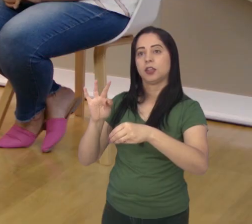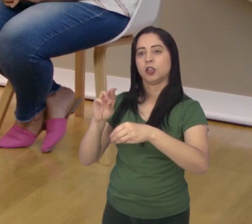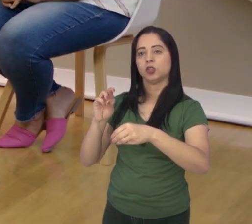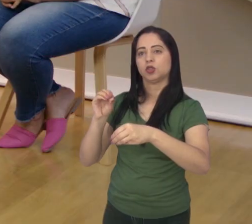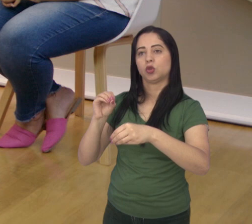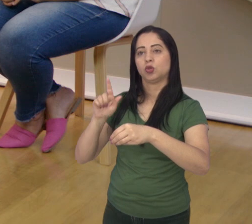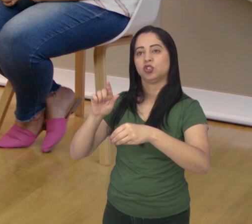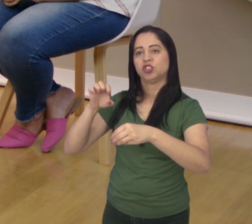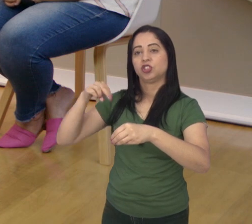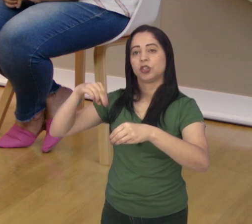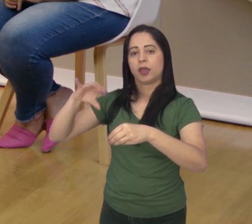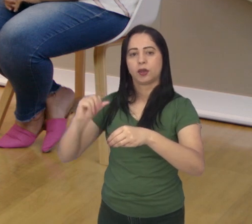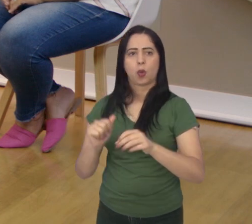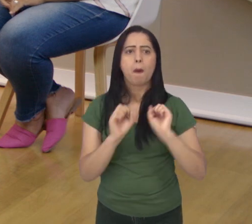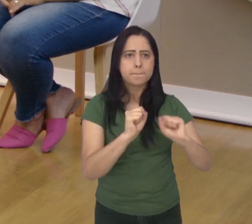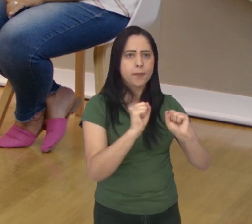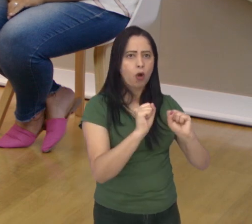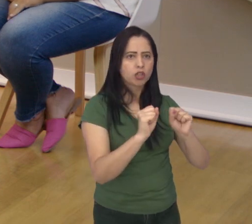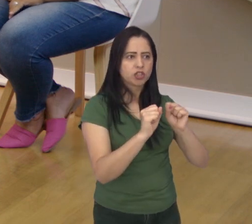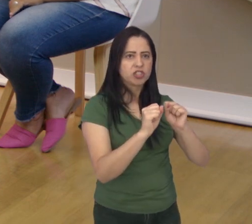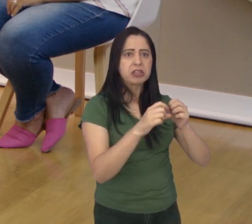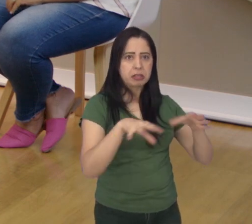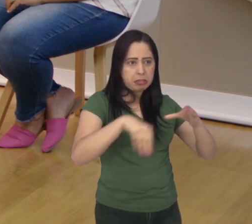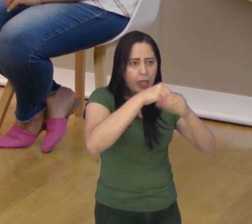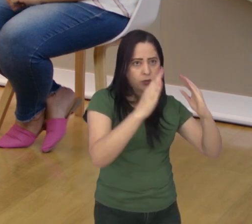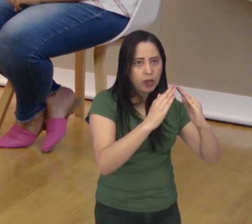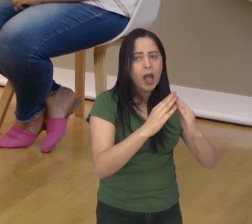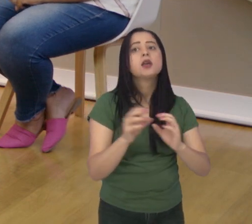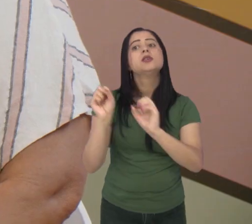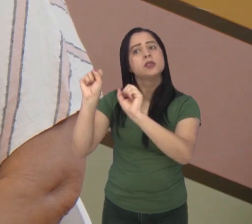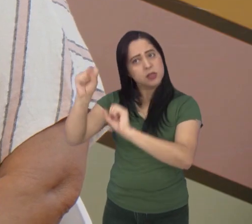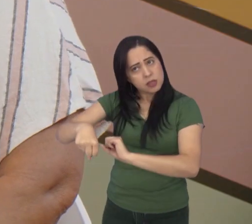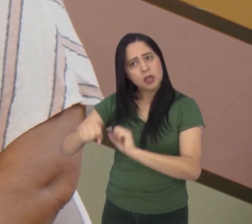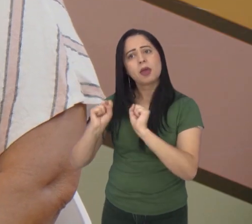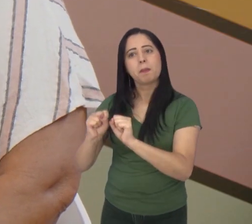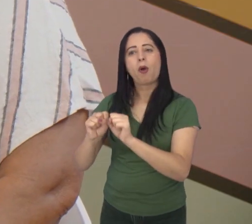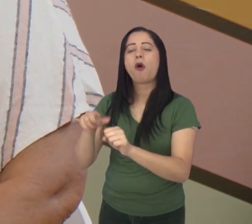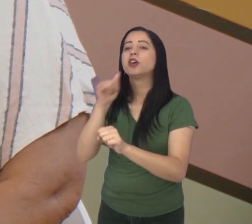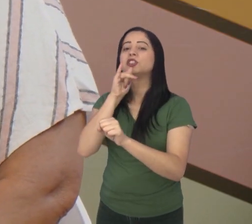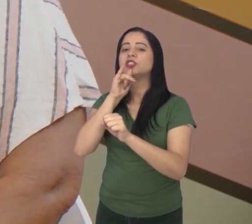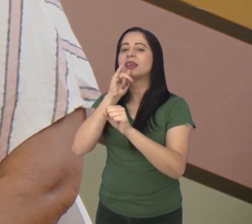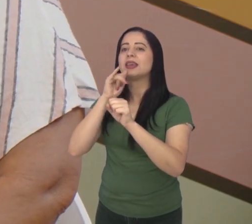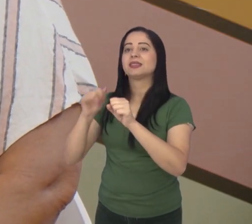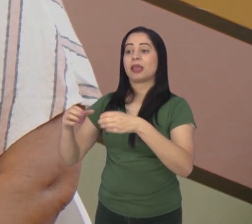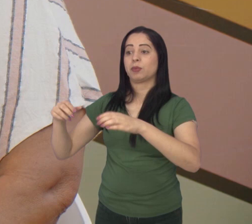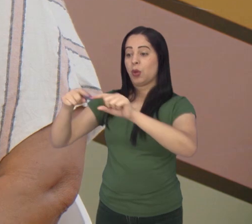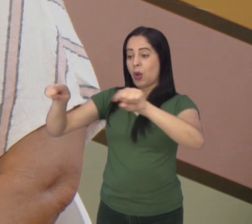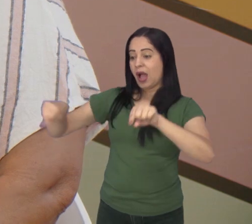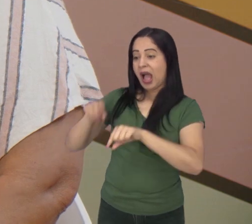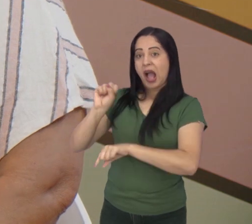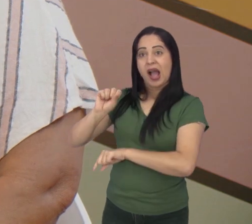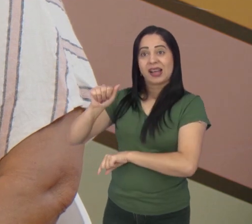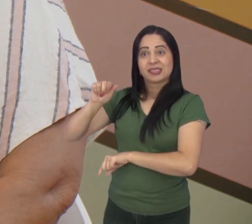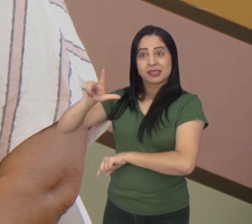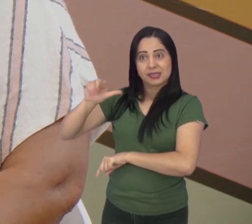É possível cultivar dentro de casa? É possível, dentro de garagem, varanda, numa sala, né? Eu